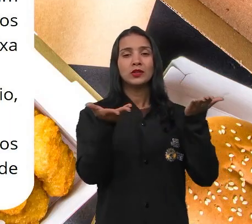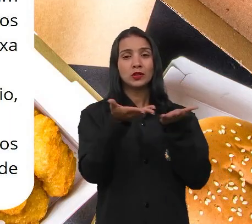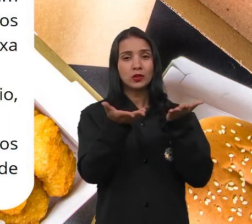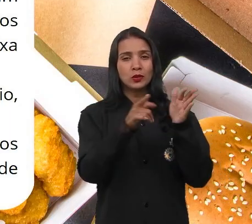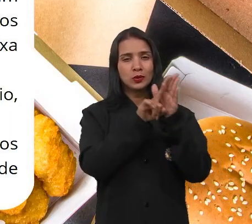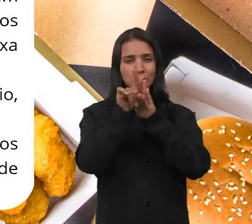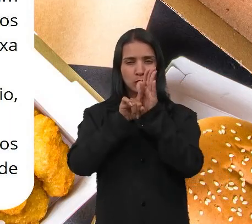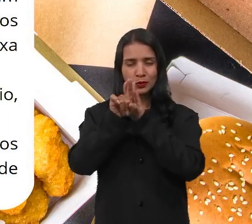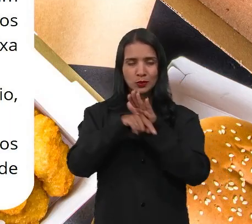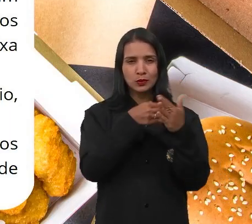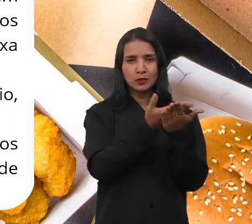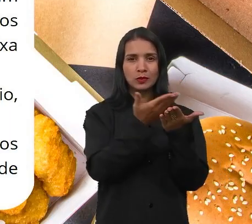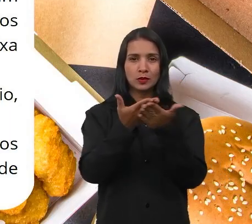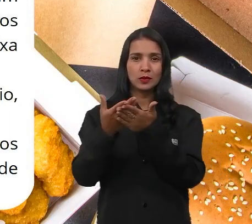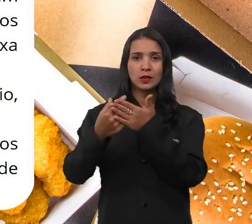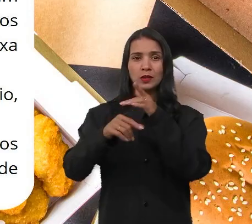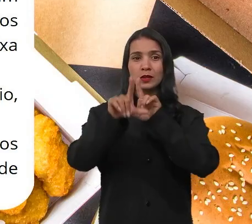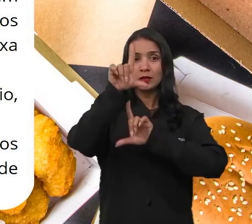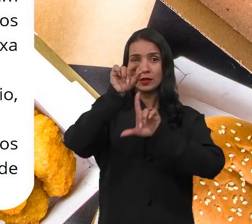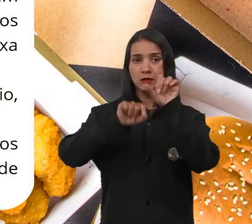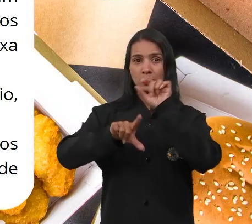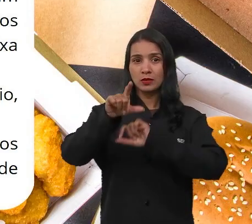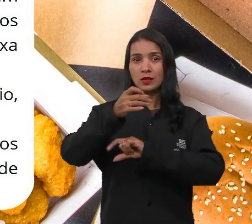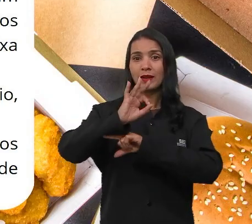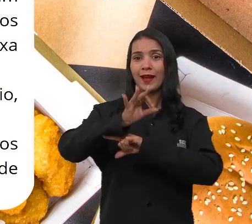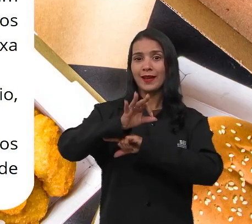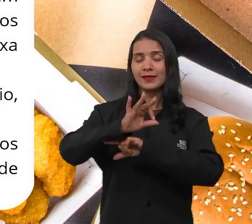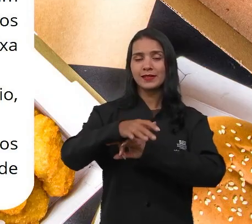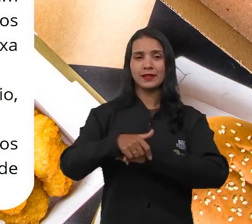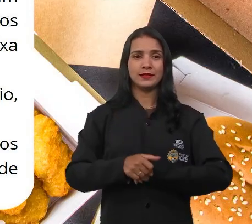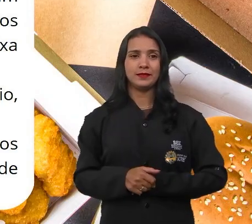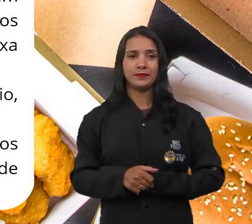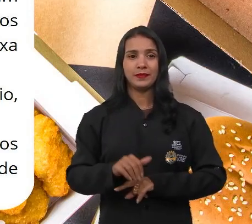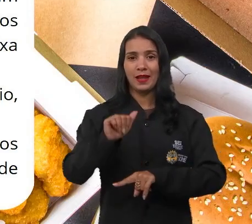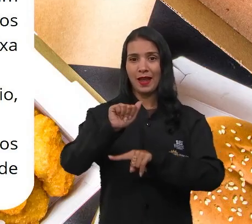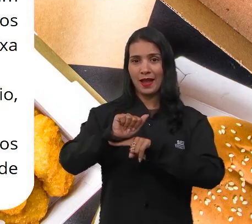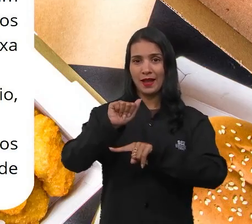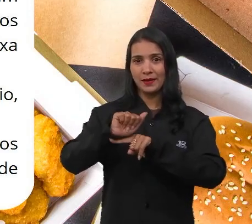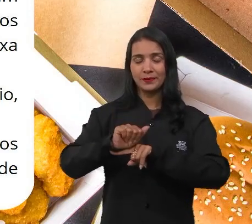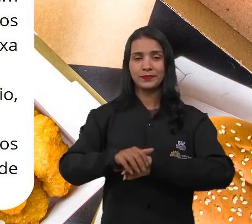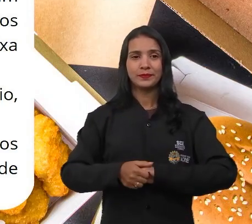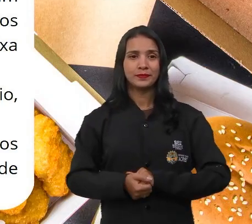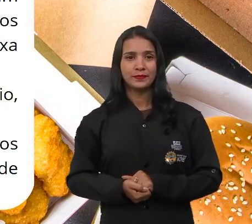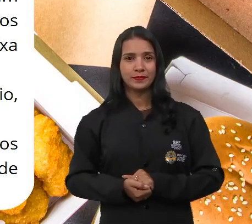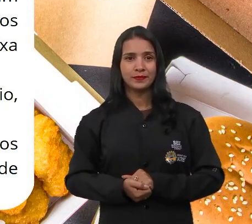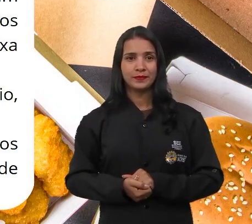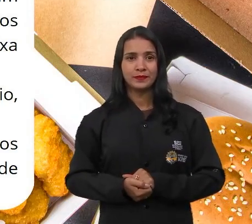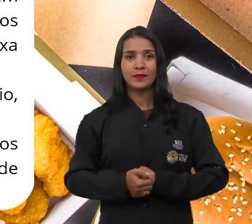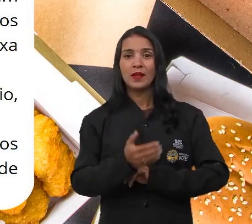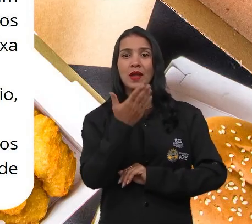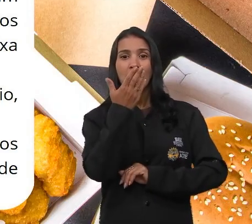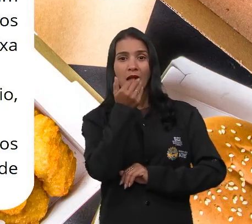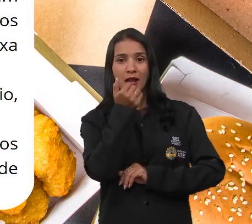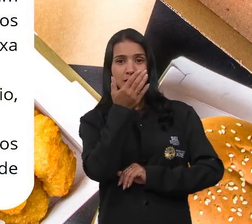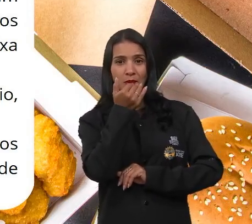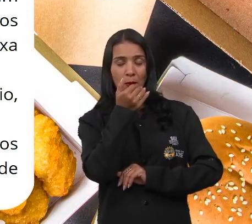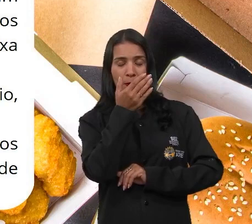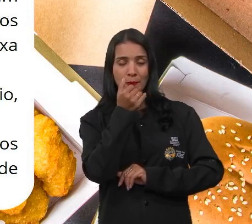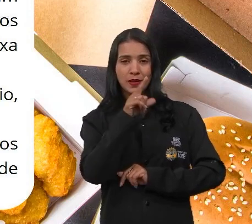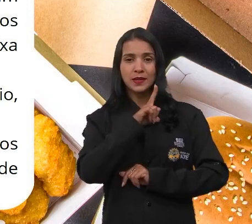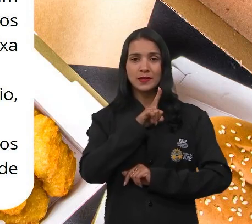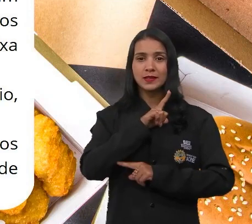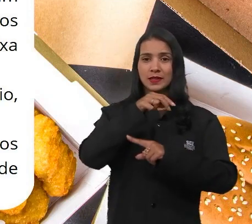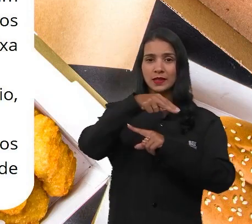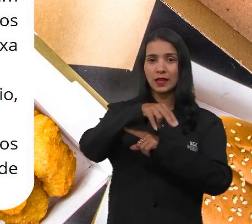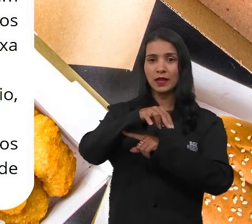estudados, assinale a alternativa correta. Alternativa A. Os conservantes ali, como o nitrito e